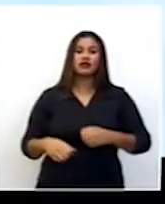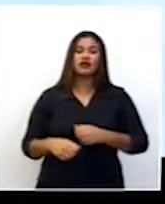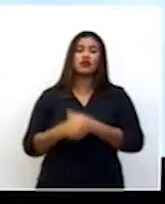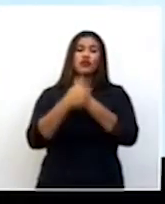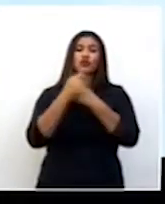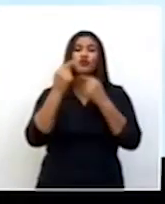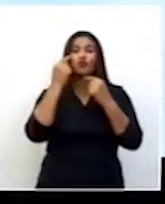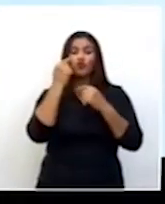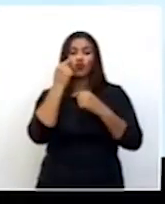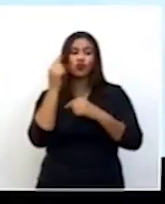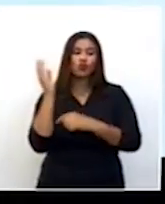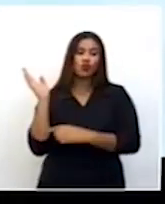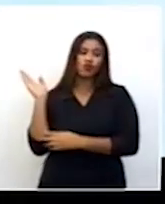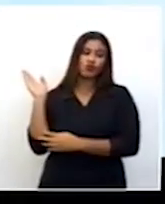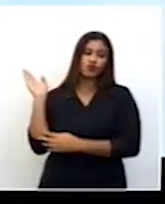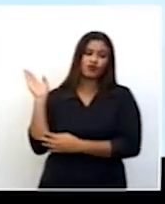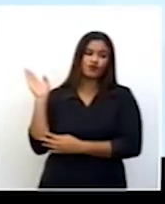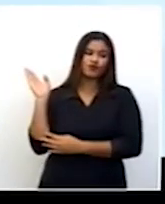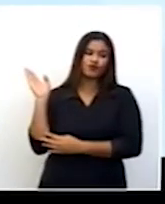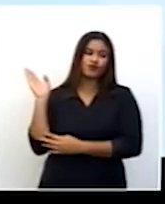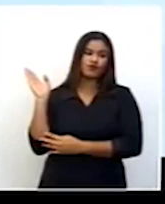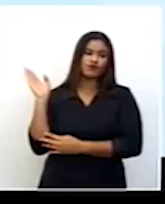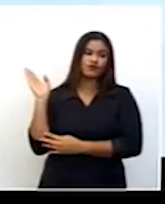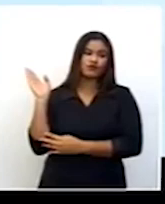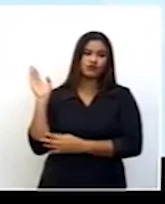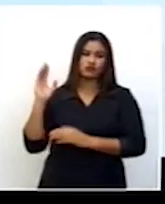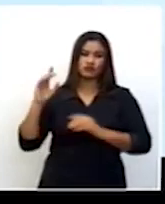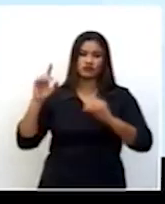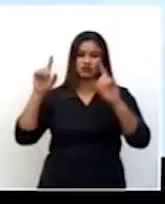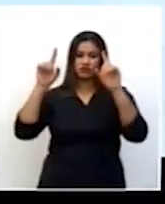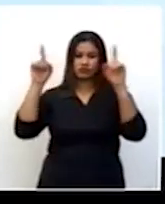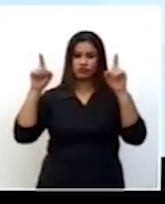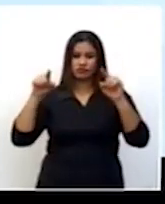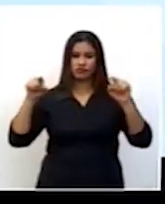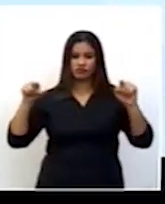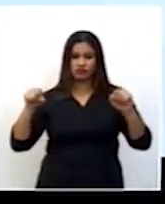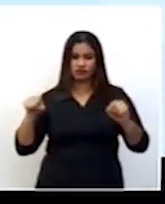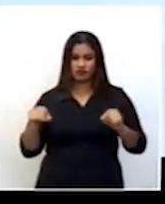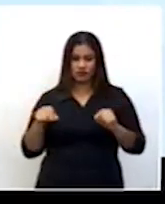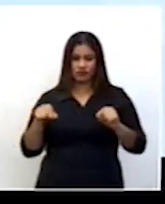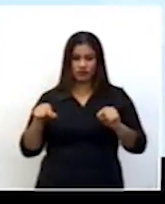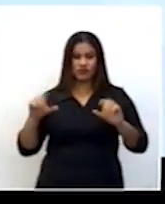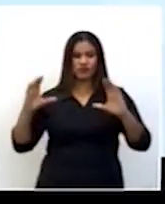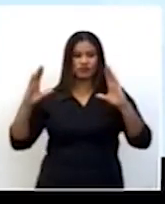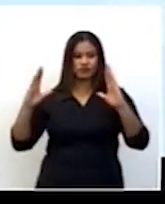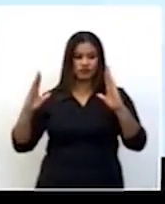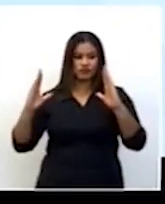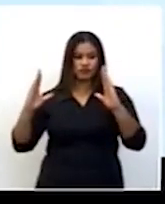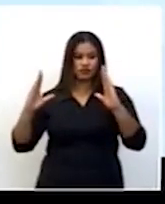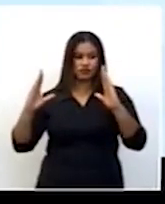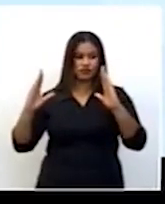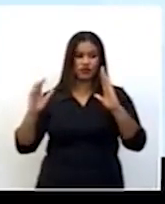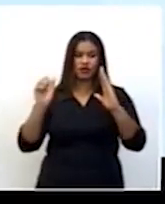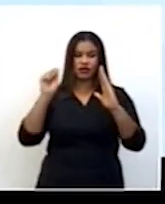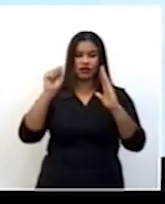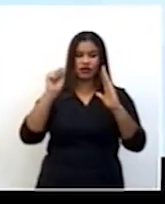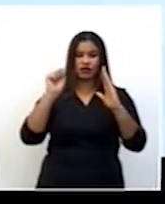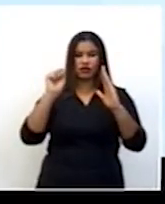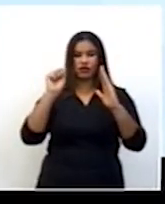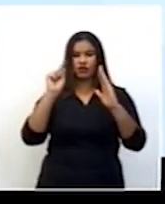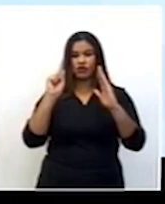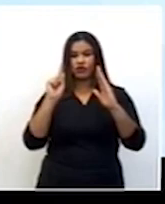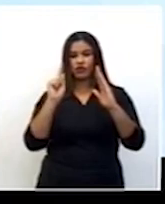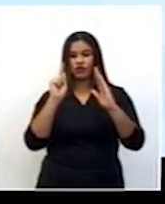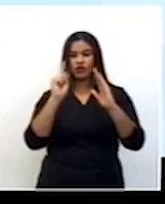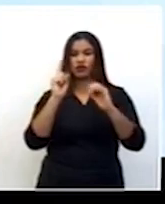seguinte. Sn é igual o A1, então nós vamos pegar ali o primeiro termo, multiplicar pela razão